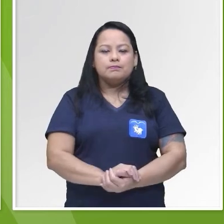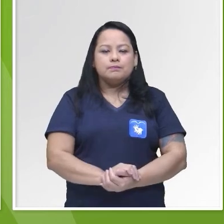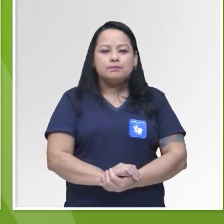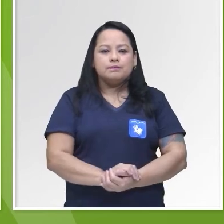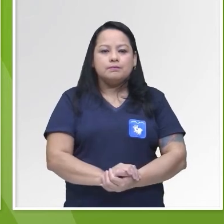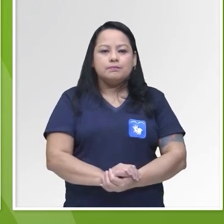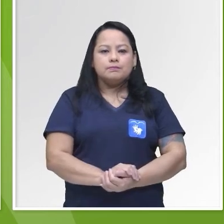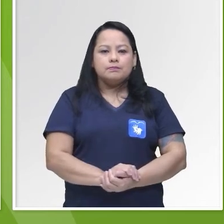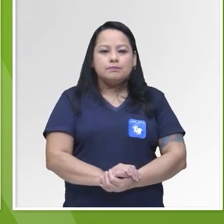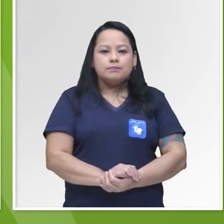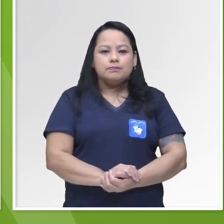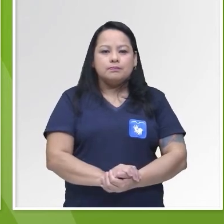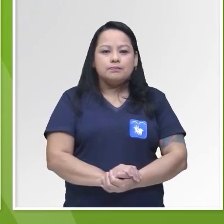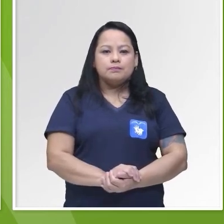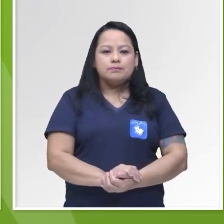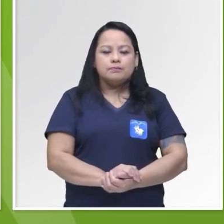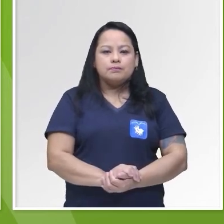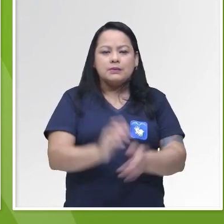de